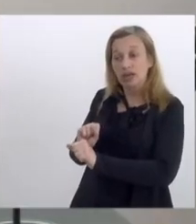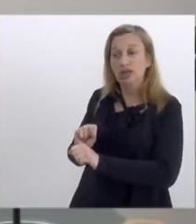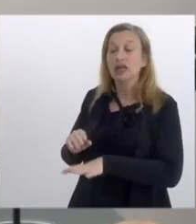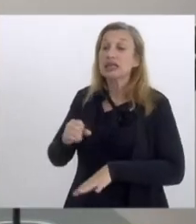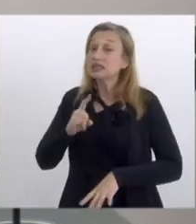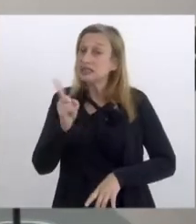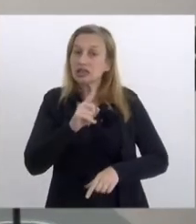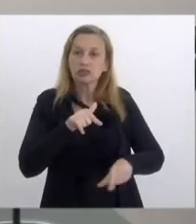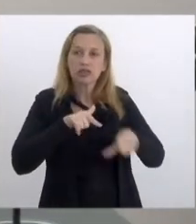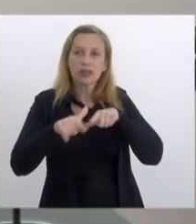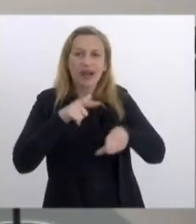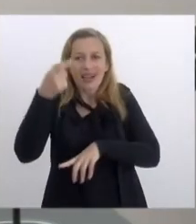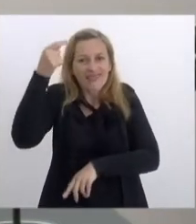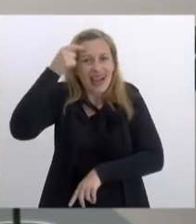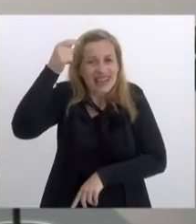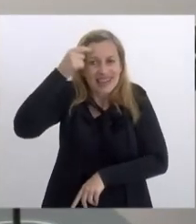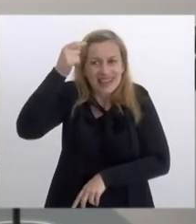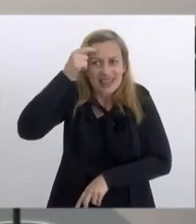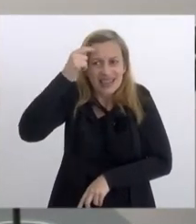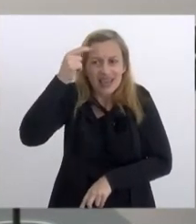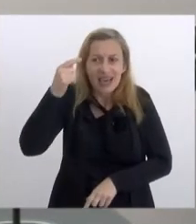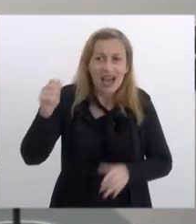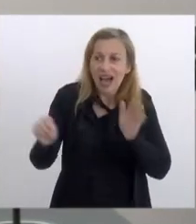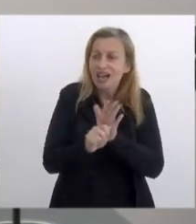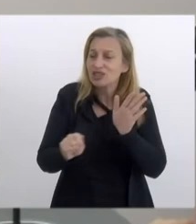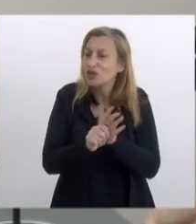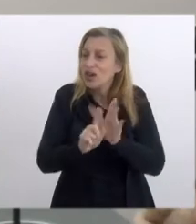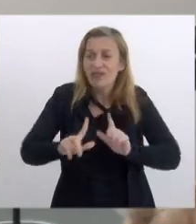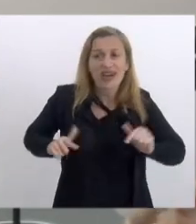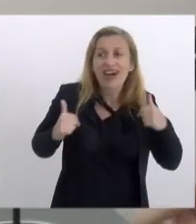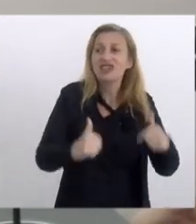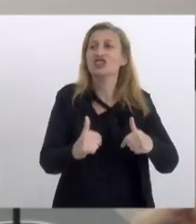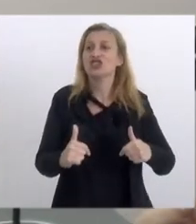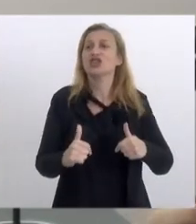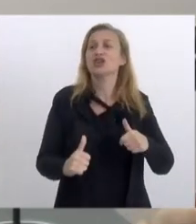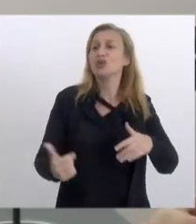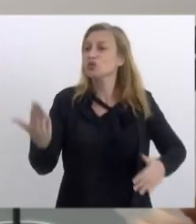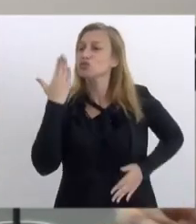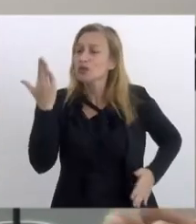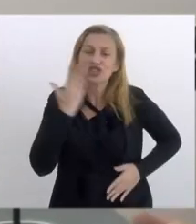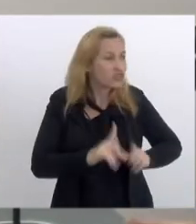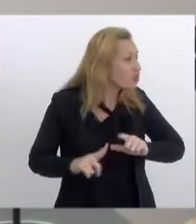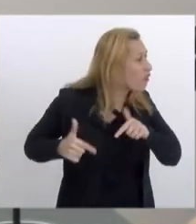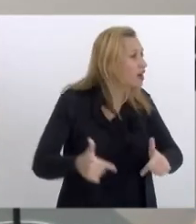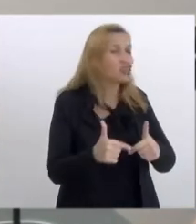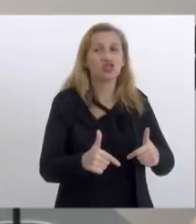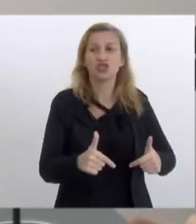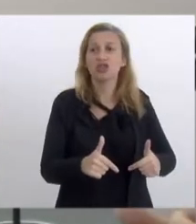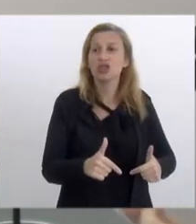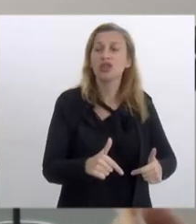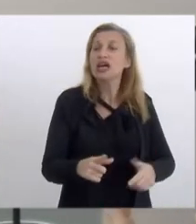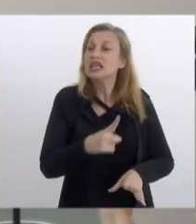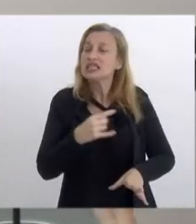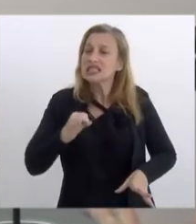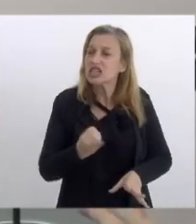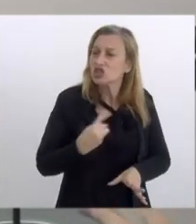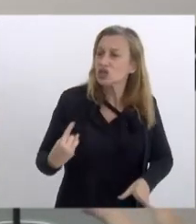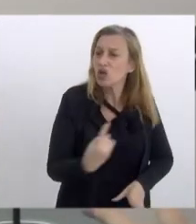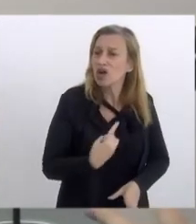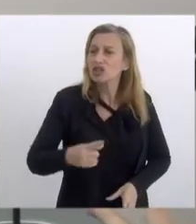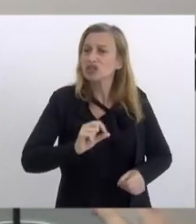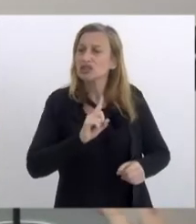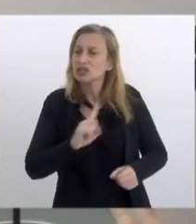não trabalharmos aqui, a droga vai trabalhar. Os traficantes vão trabalhar. Se nós não